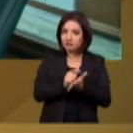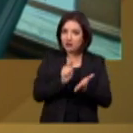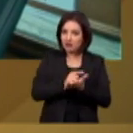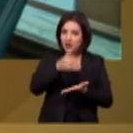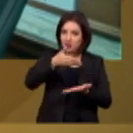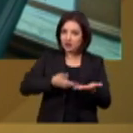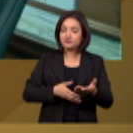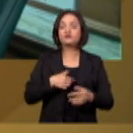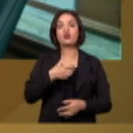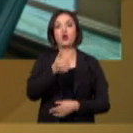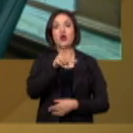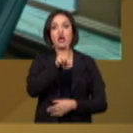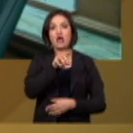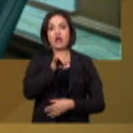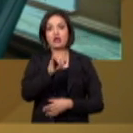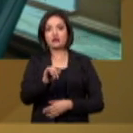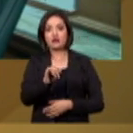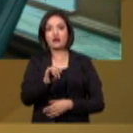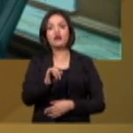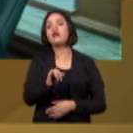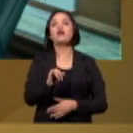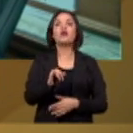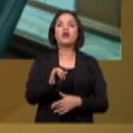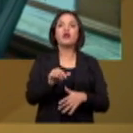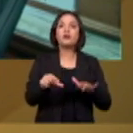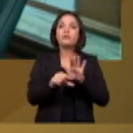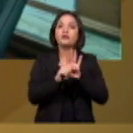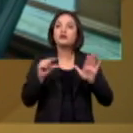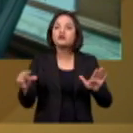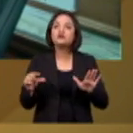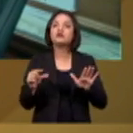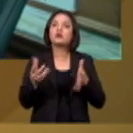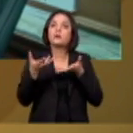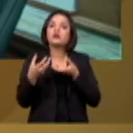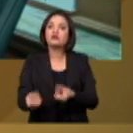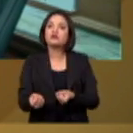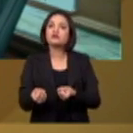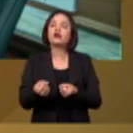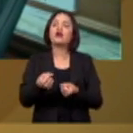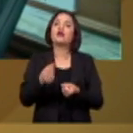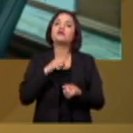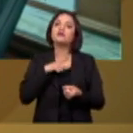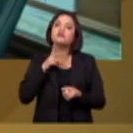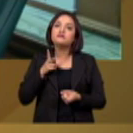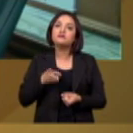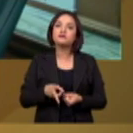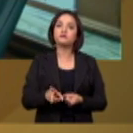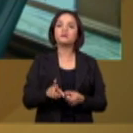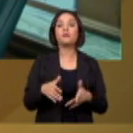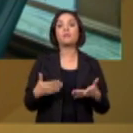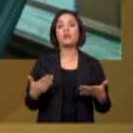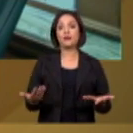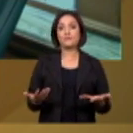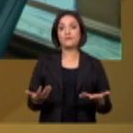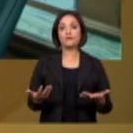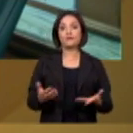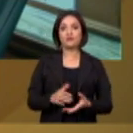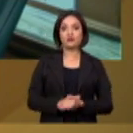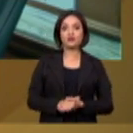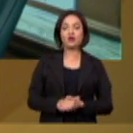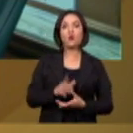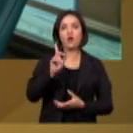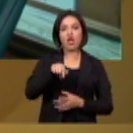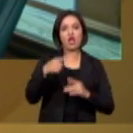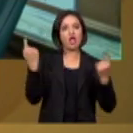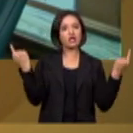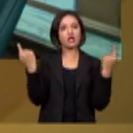parcialmente conhecido e na parte conhecida usada por ceder e se declara